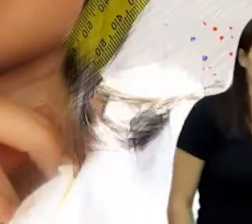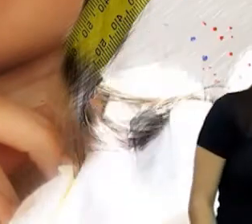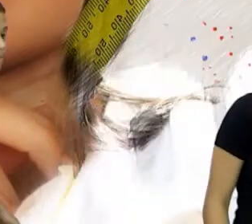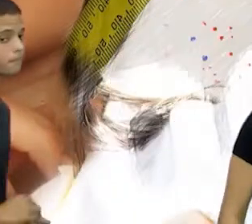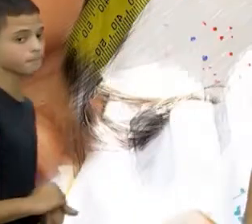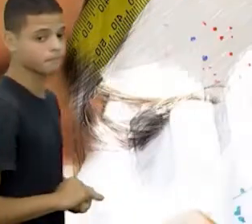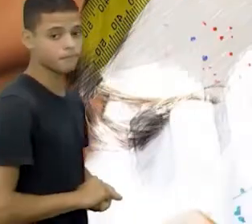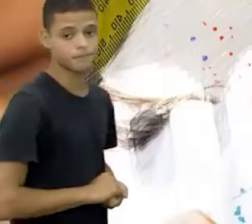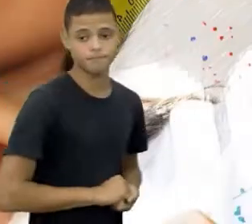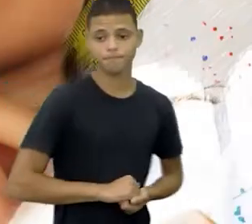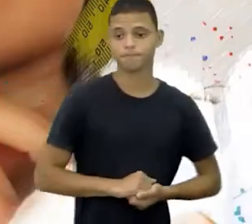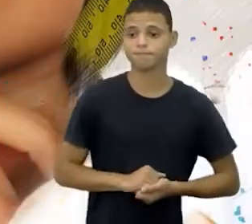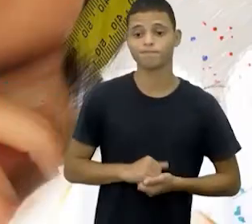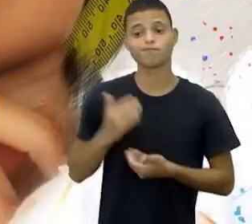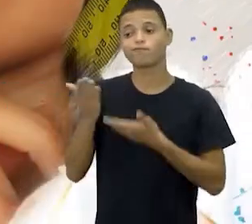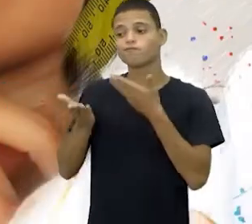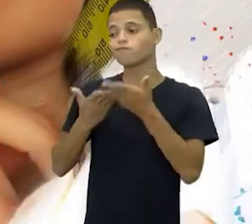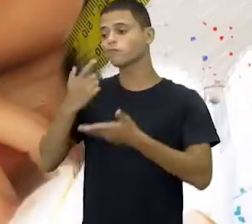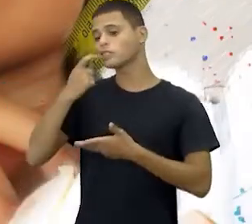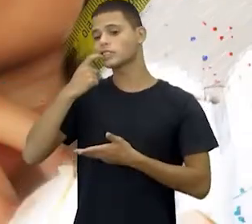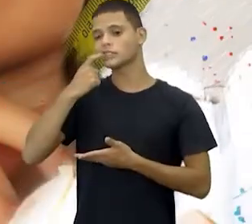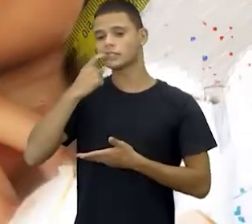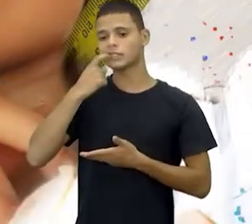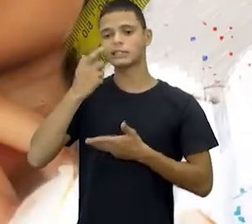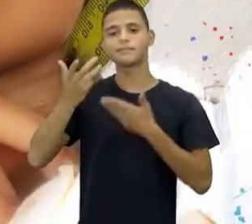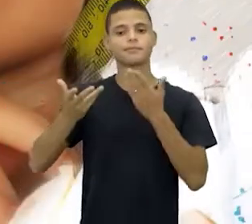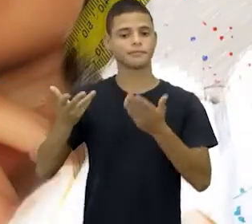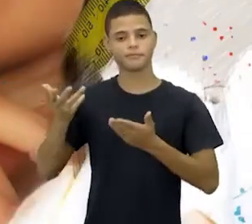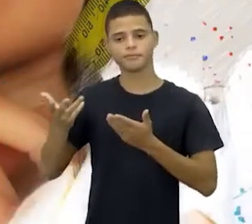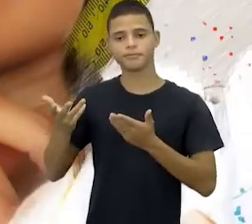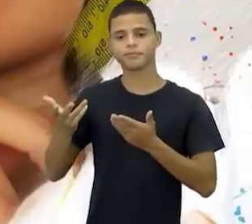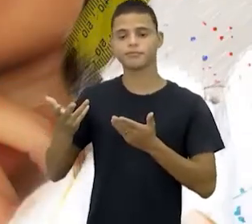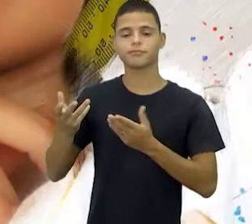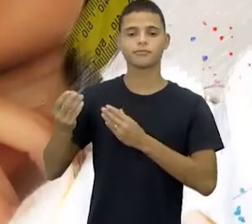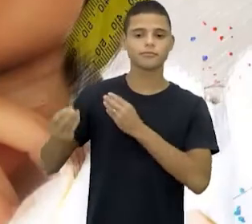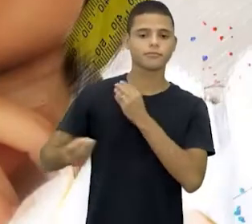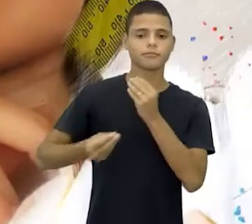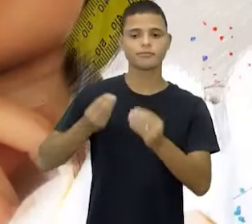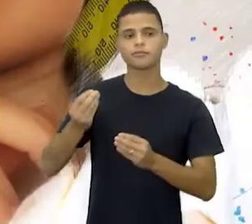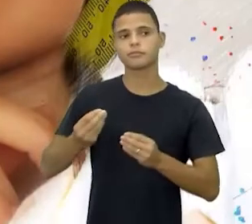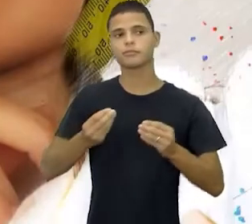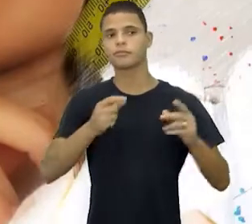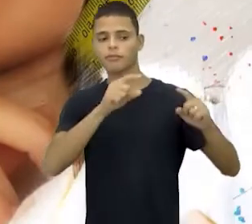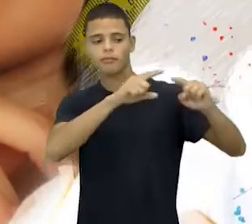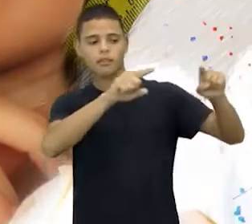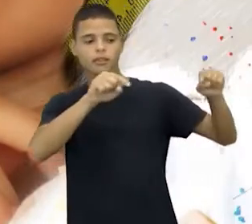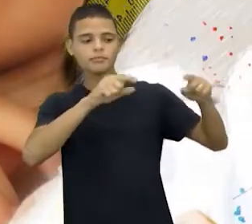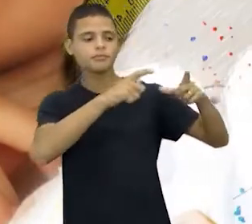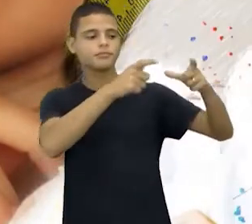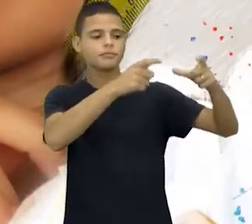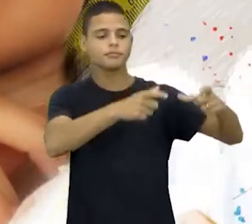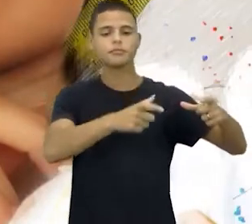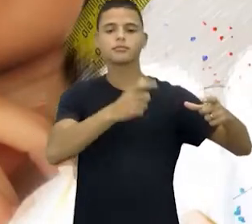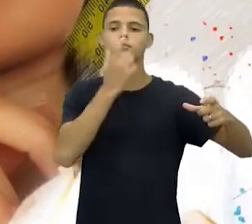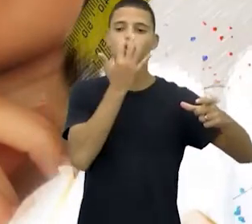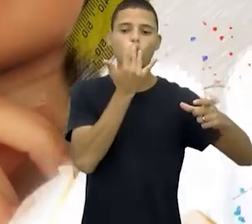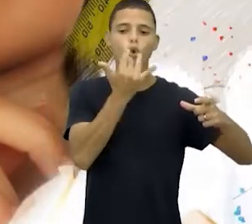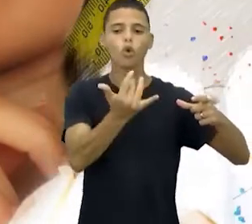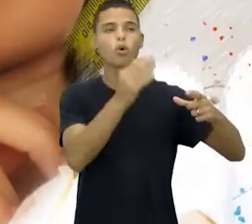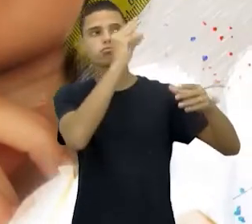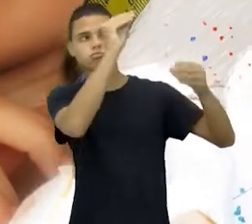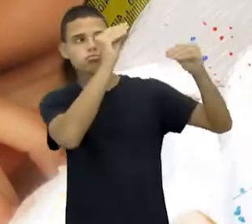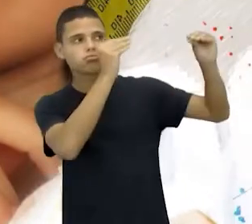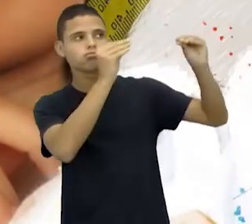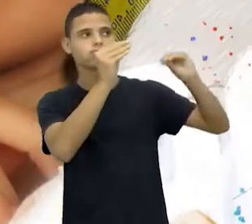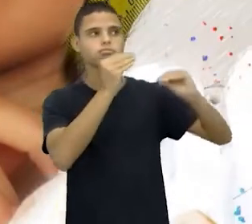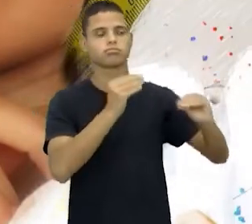aí? Qual seria essa abordagem de comunicação? Eu vou usar que cores eu vou trabalhar dentro do meu consultório, das minhas redes